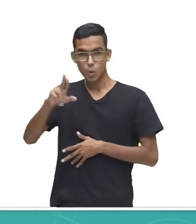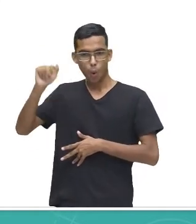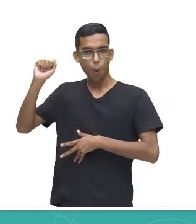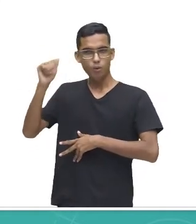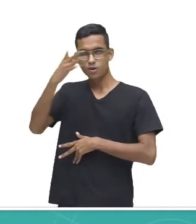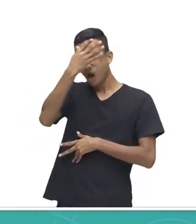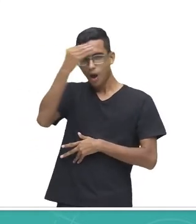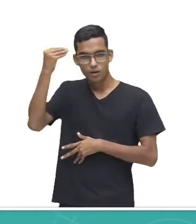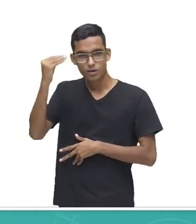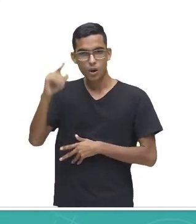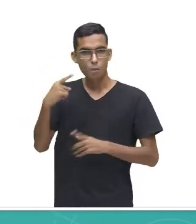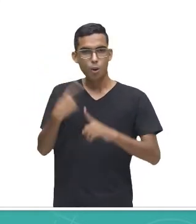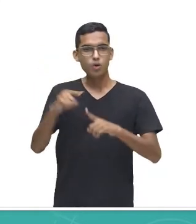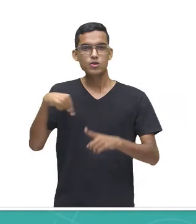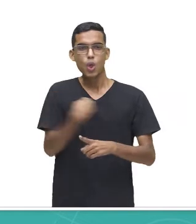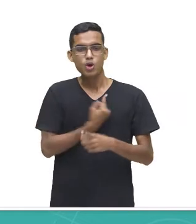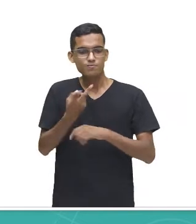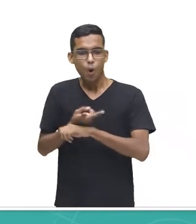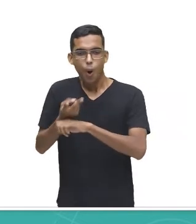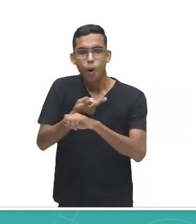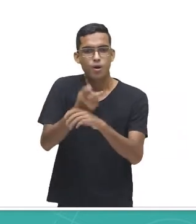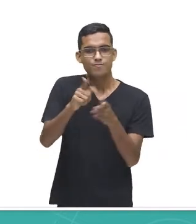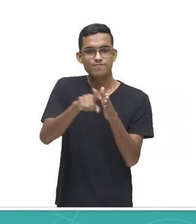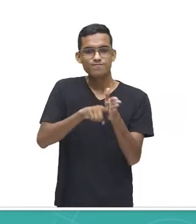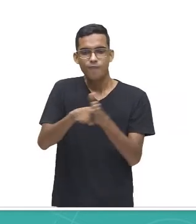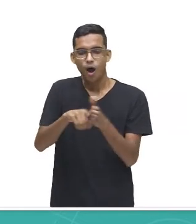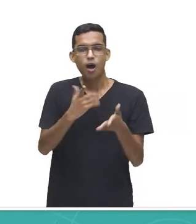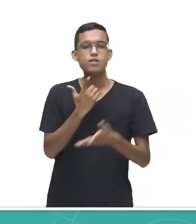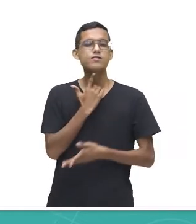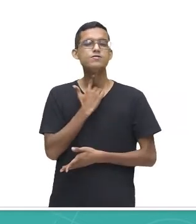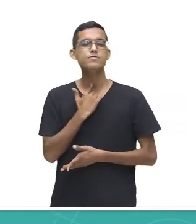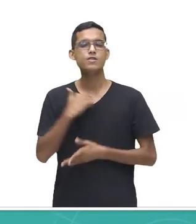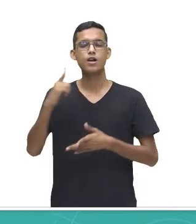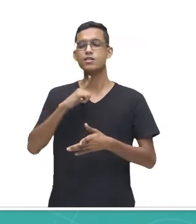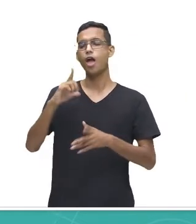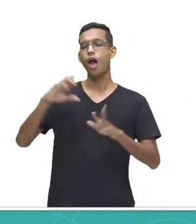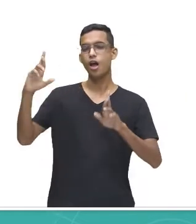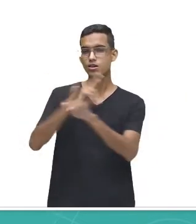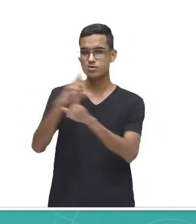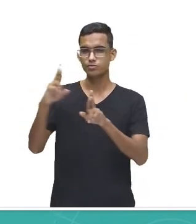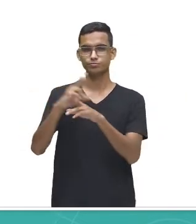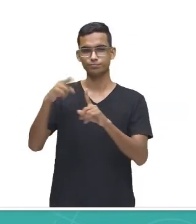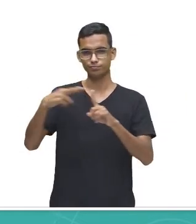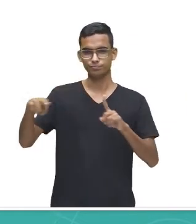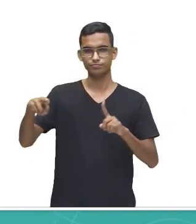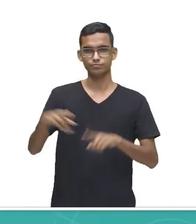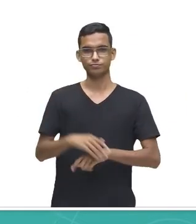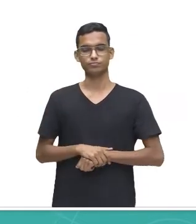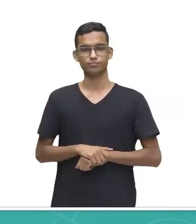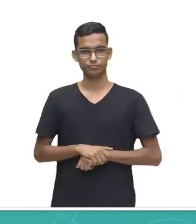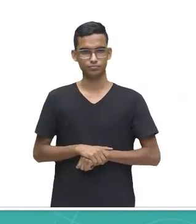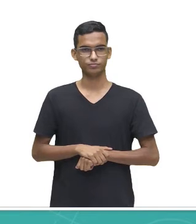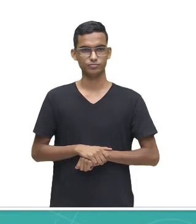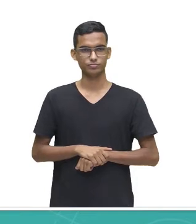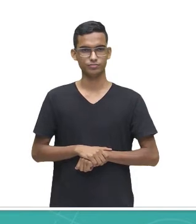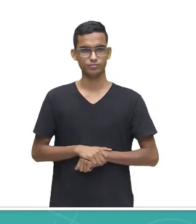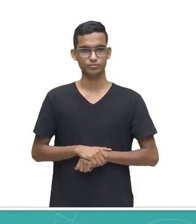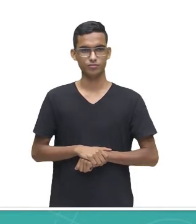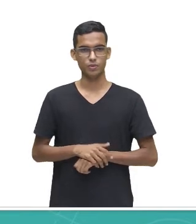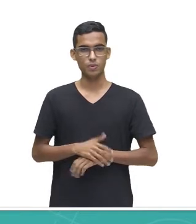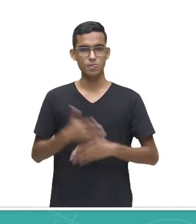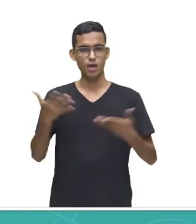buscamos tanto a experiência religiosa. Vamos adiante. Agora, as noções básicas em